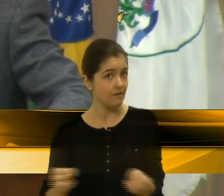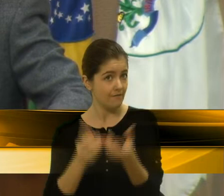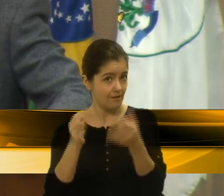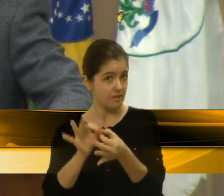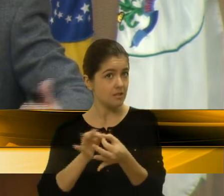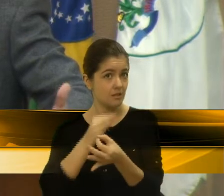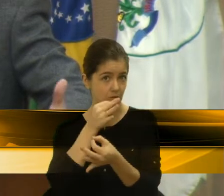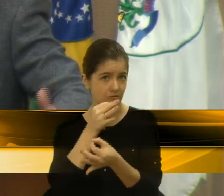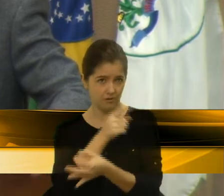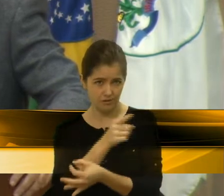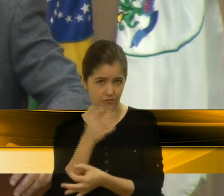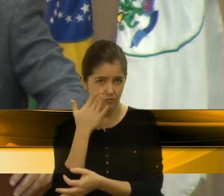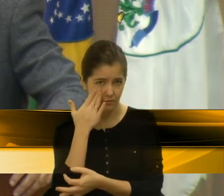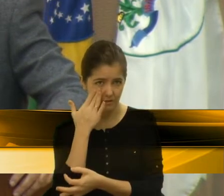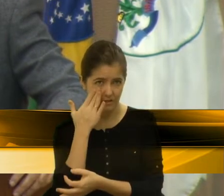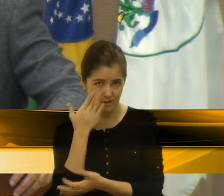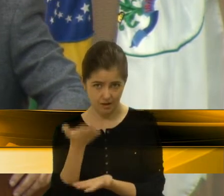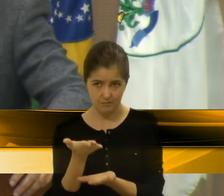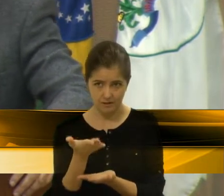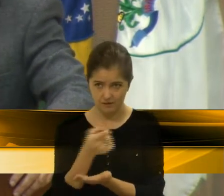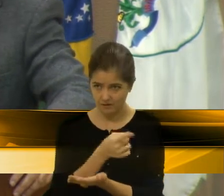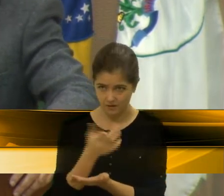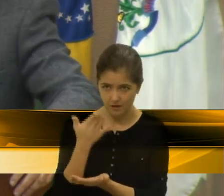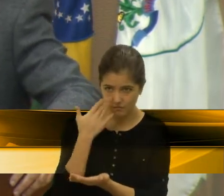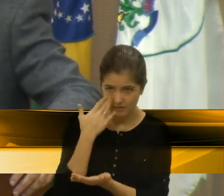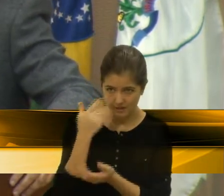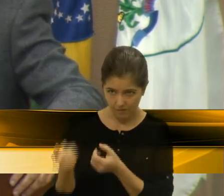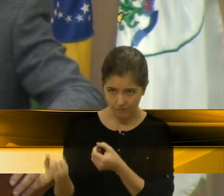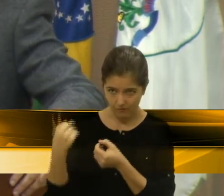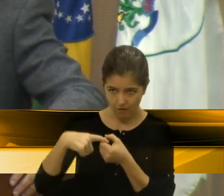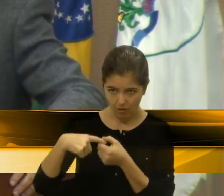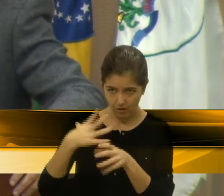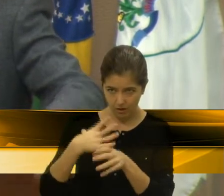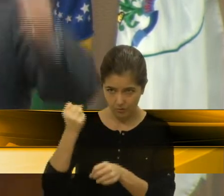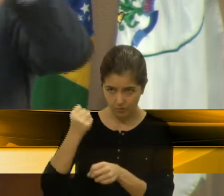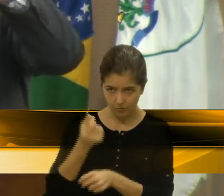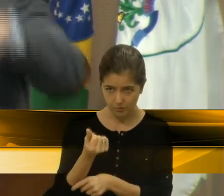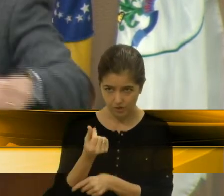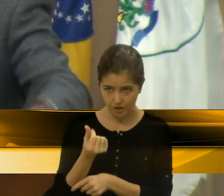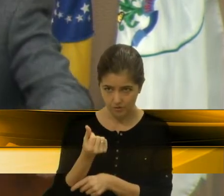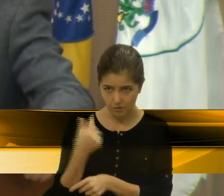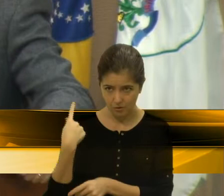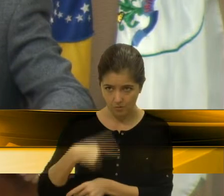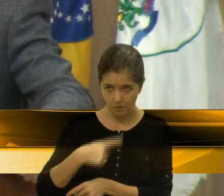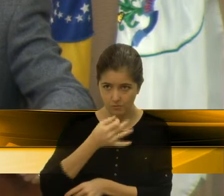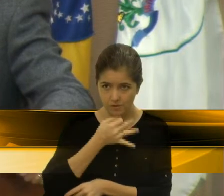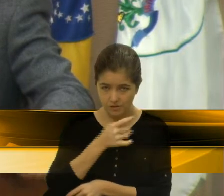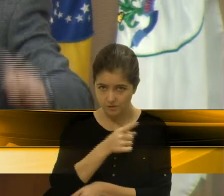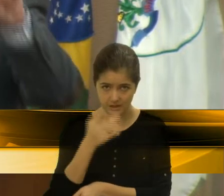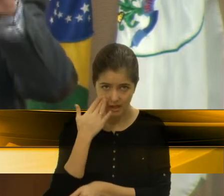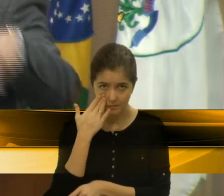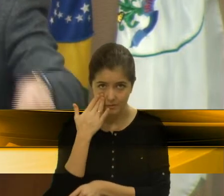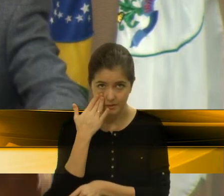Os senhores sabem quanto, e a senhora sabem quanto é que teve de retorno financeiro para o município de Caxias do